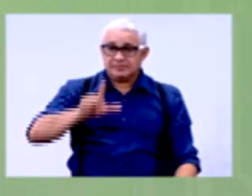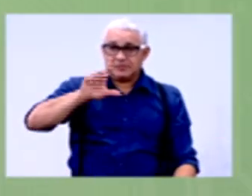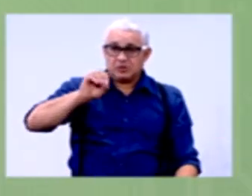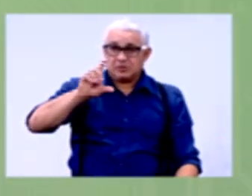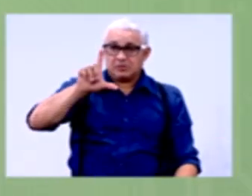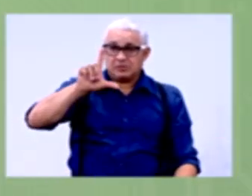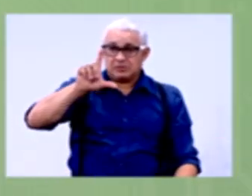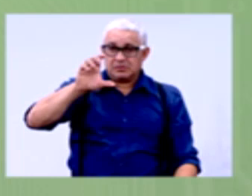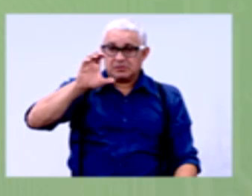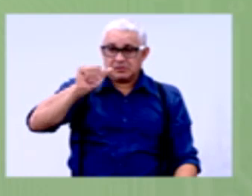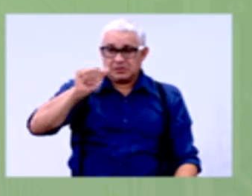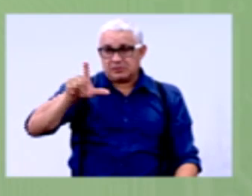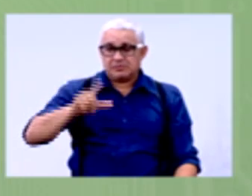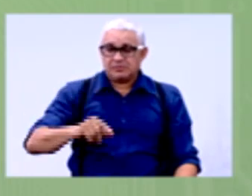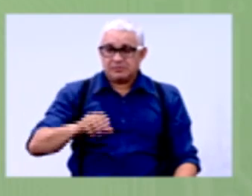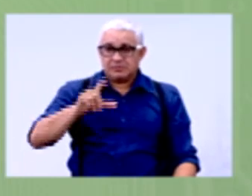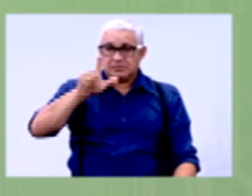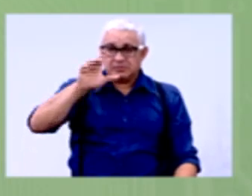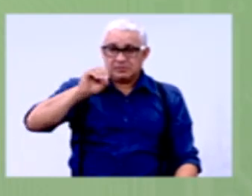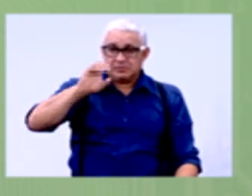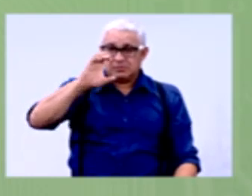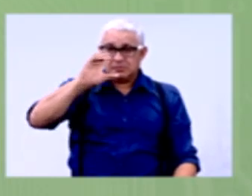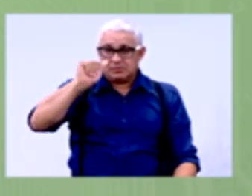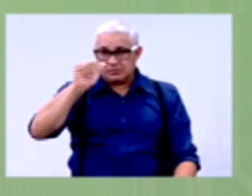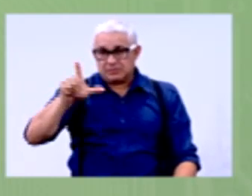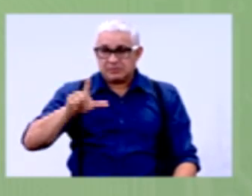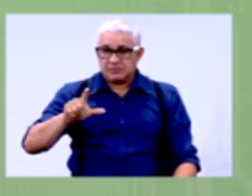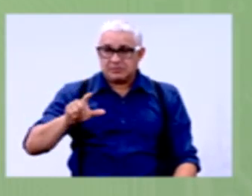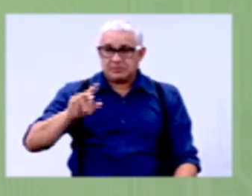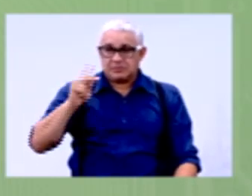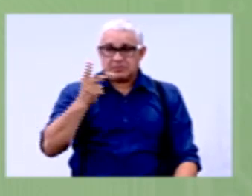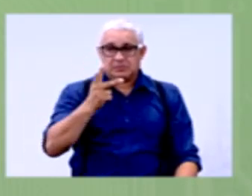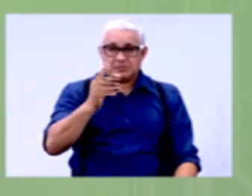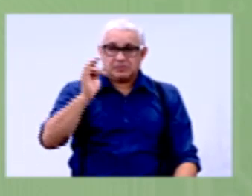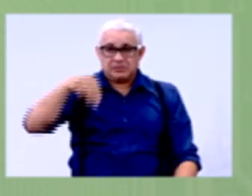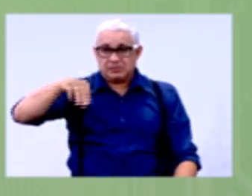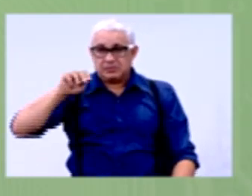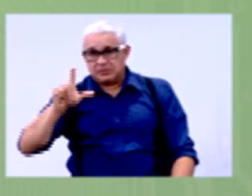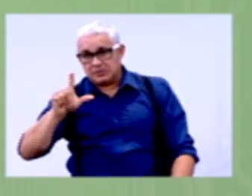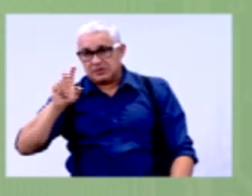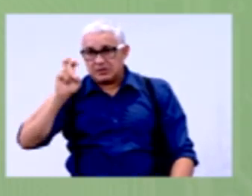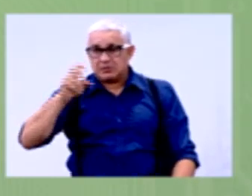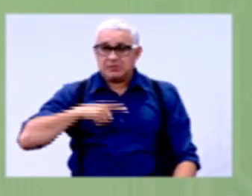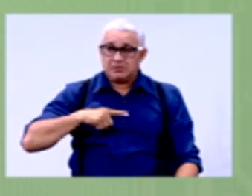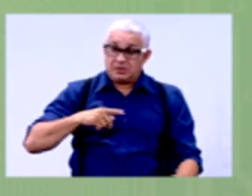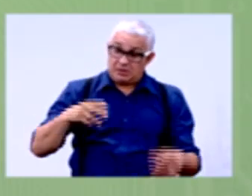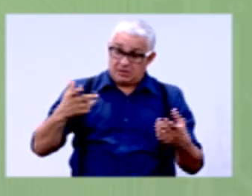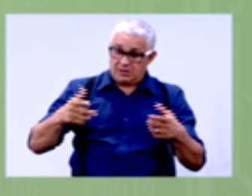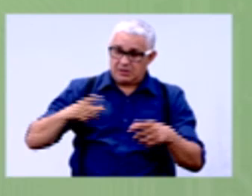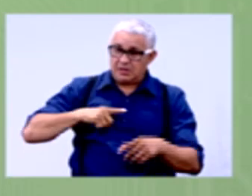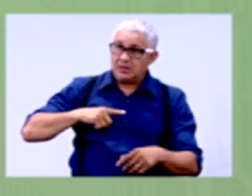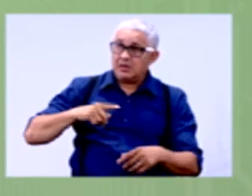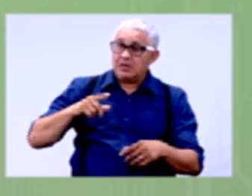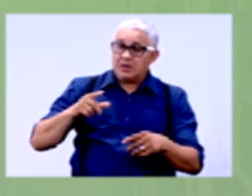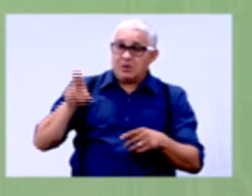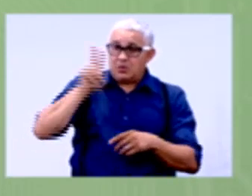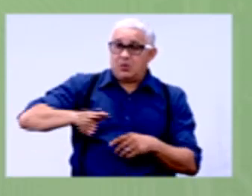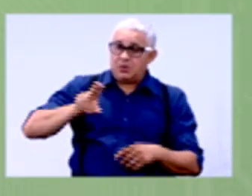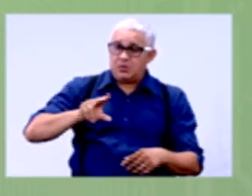Em HTML5. Então o armazenamento utilizando Local Storage, certo? Então essa é a função que a gente vai